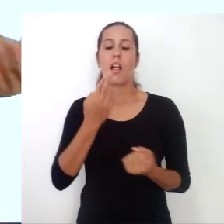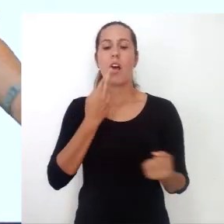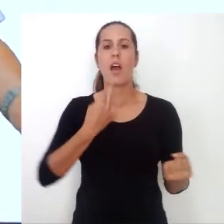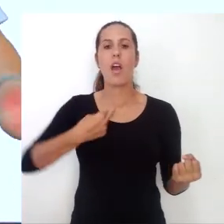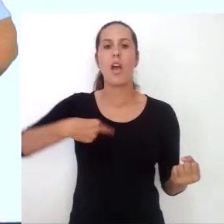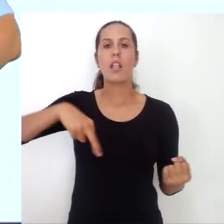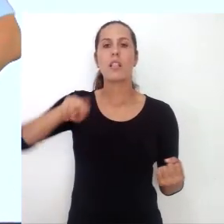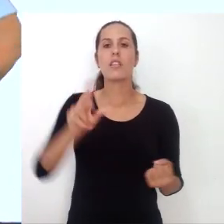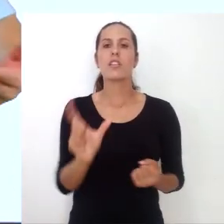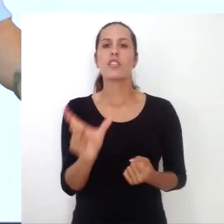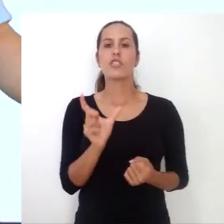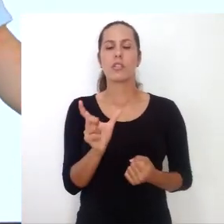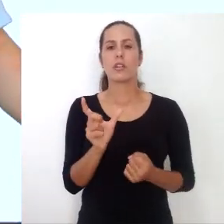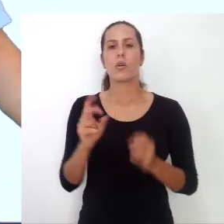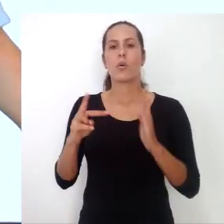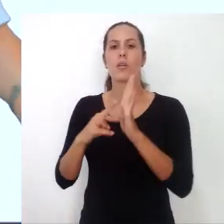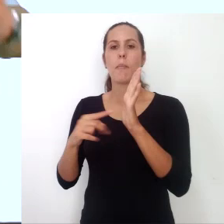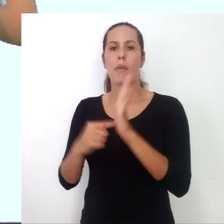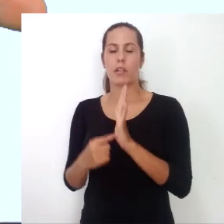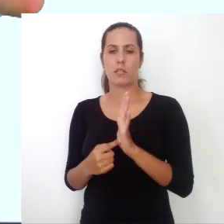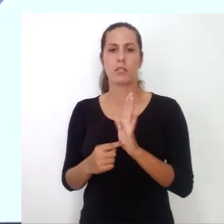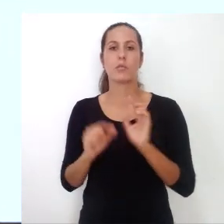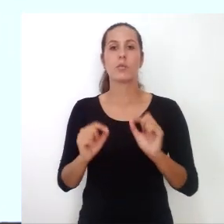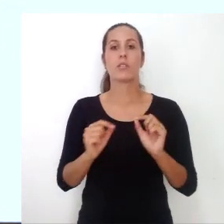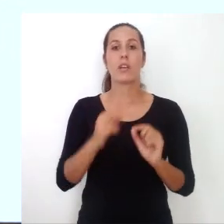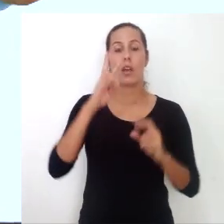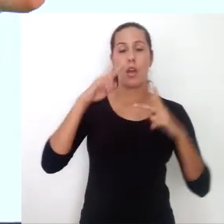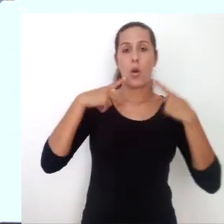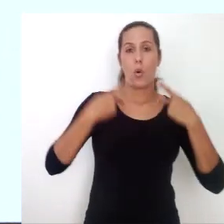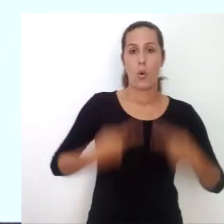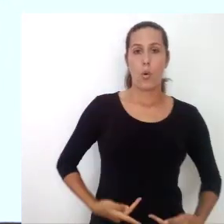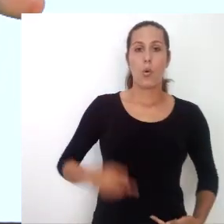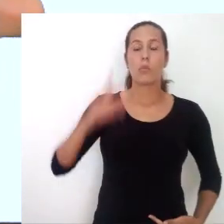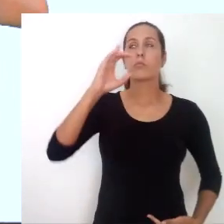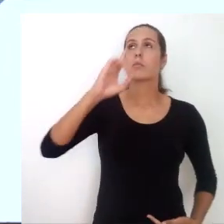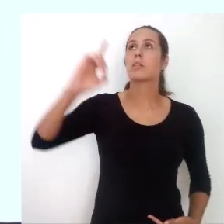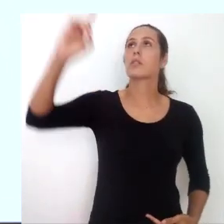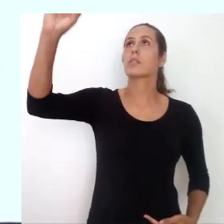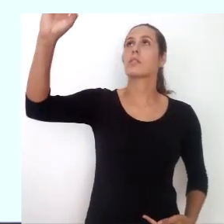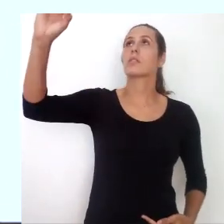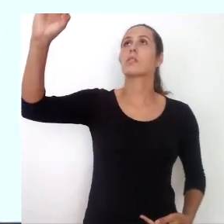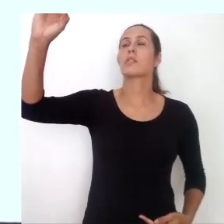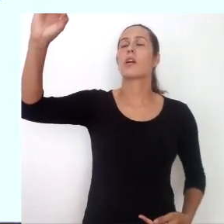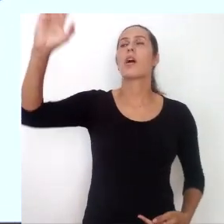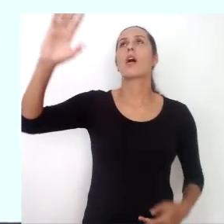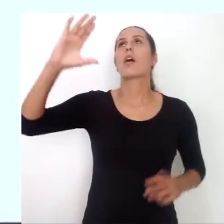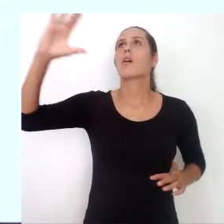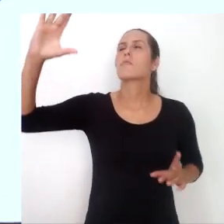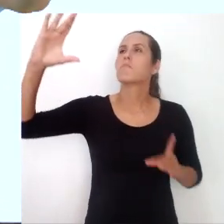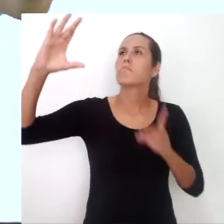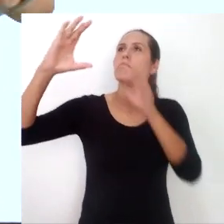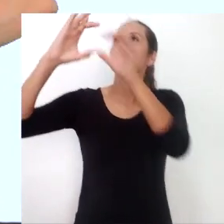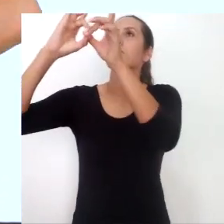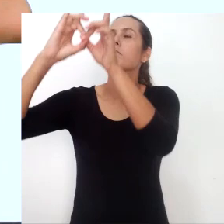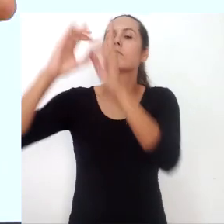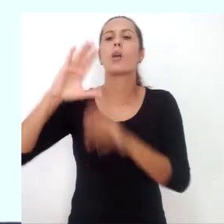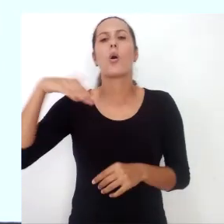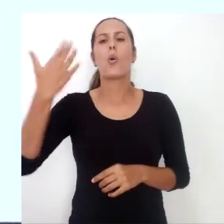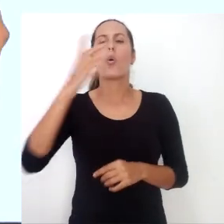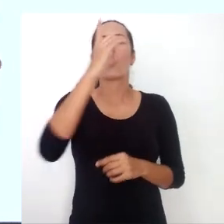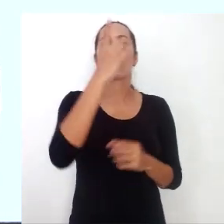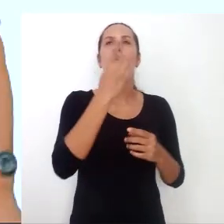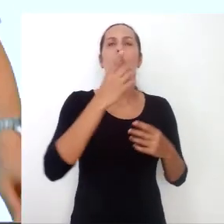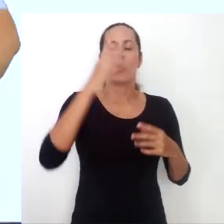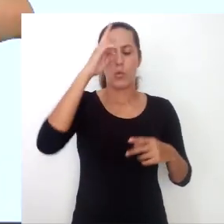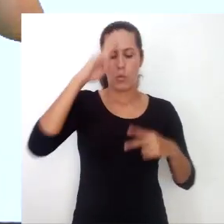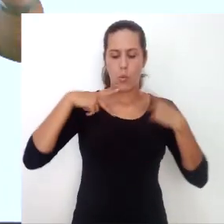que a própria palavra religião significa ligar o homem a uma divindade ou à divindade. Então, por que o